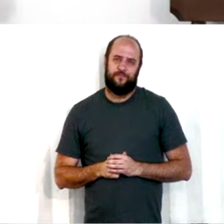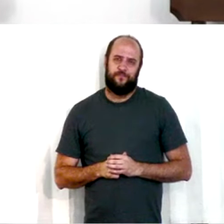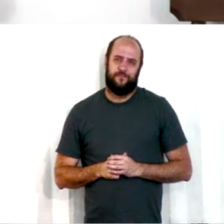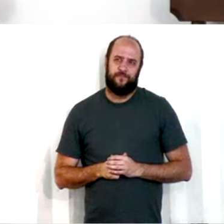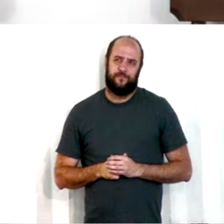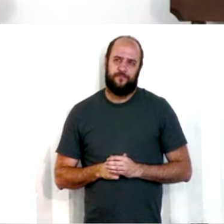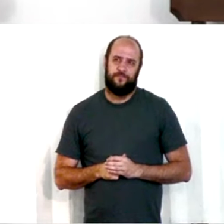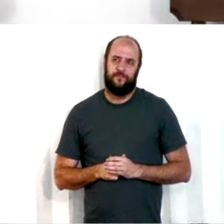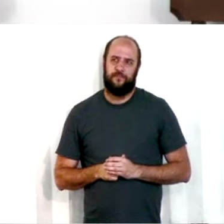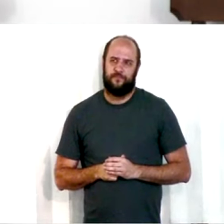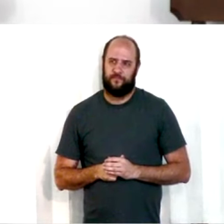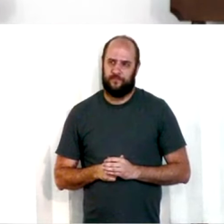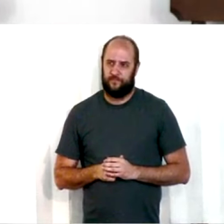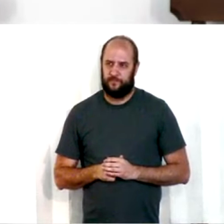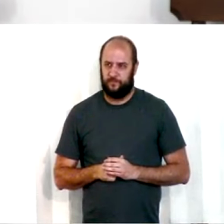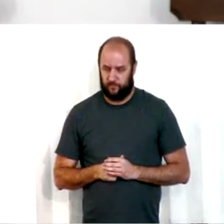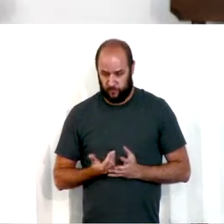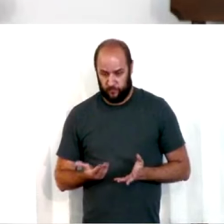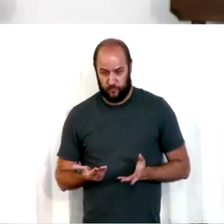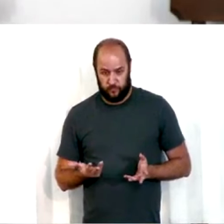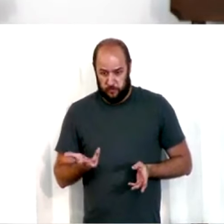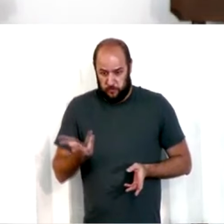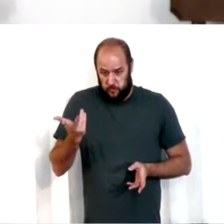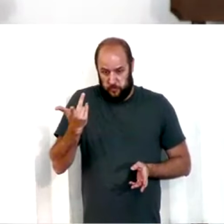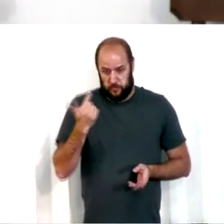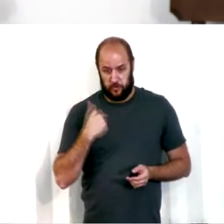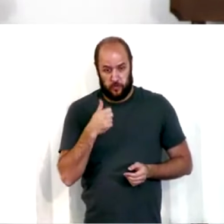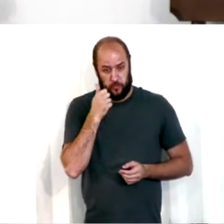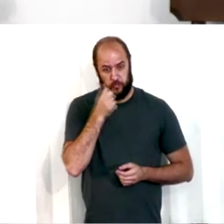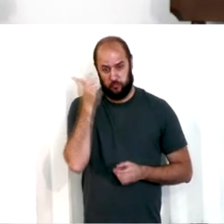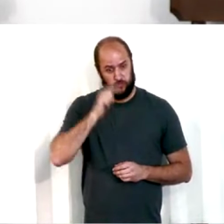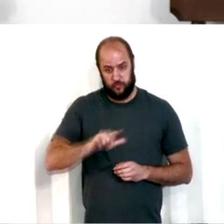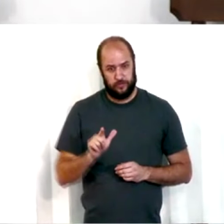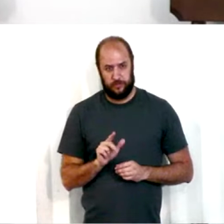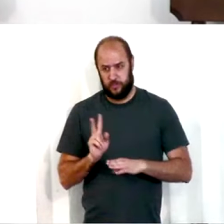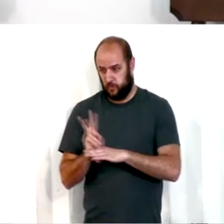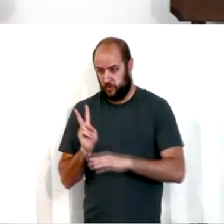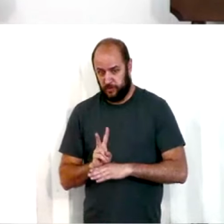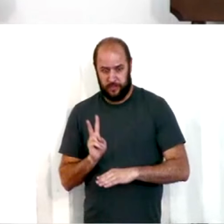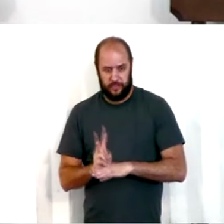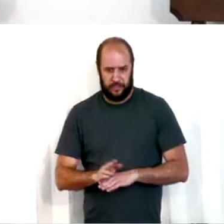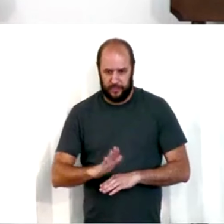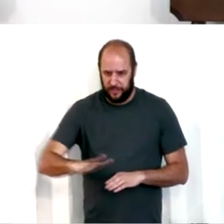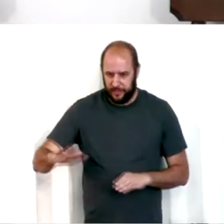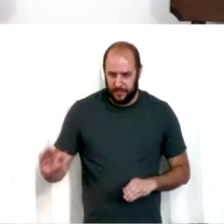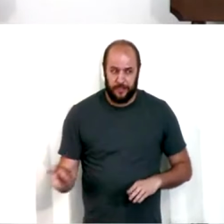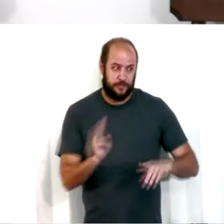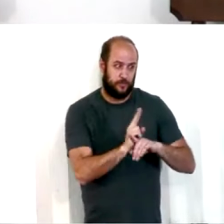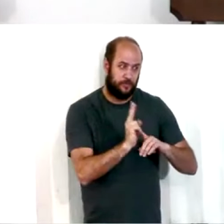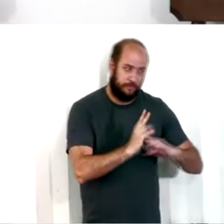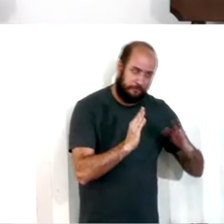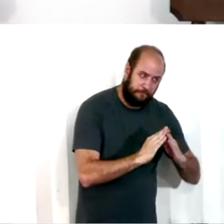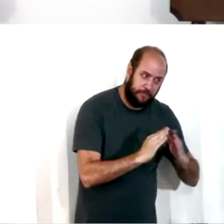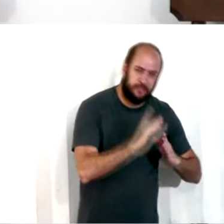A Dona Vicência não ia dar conta de fazer esse serviço e cuidar da casa. E começaram a orar ao Senhor, e o Senhor proveu a Dona